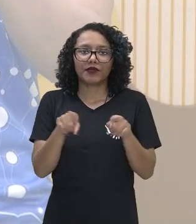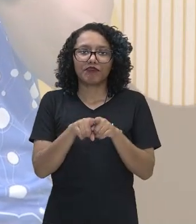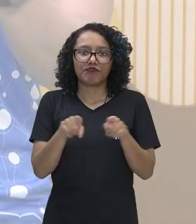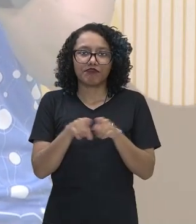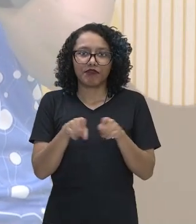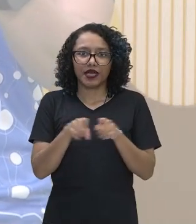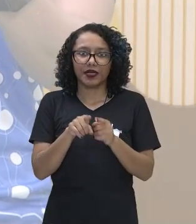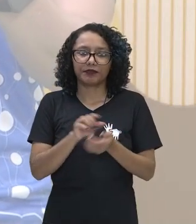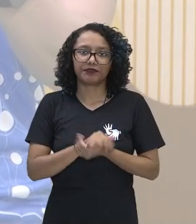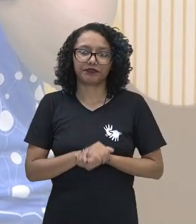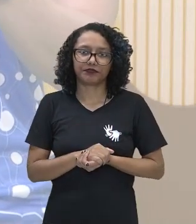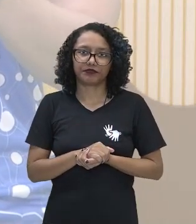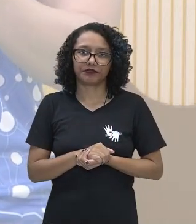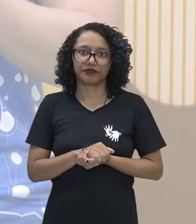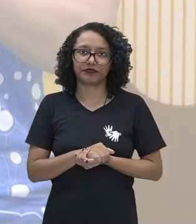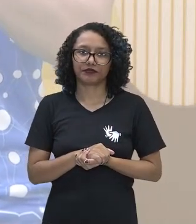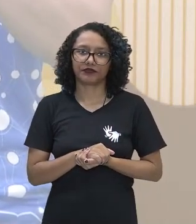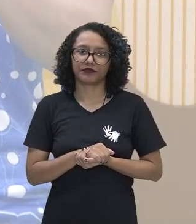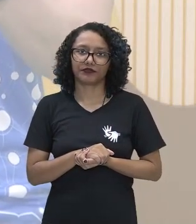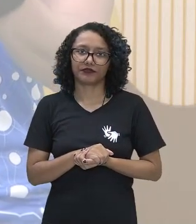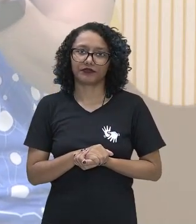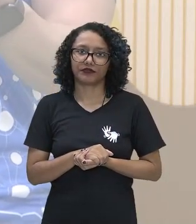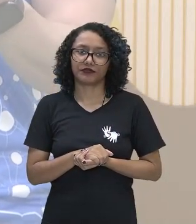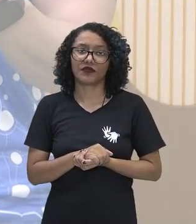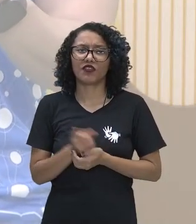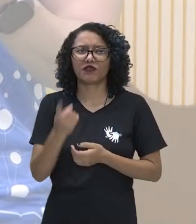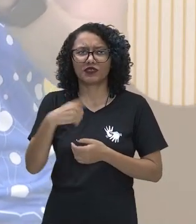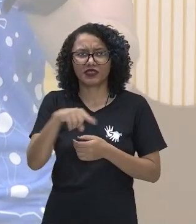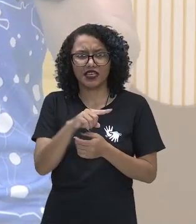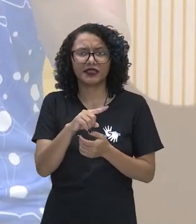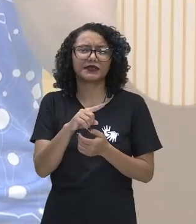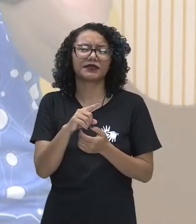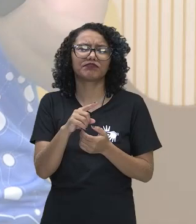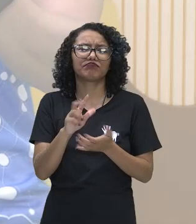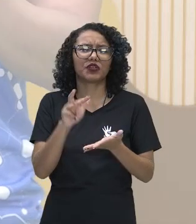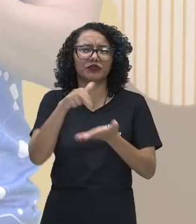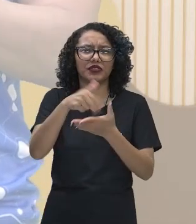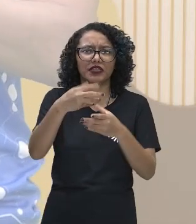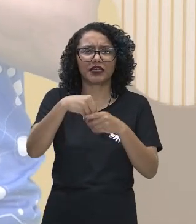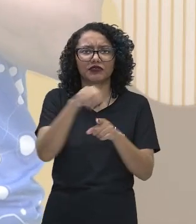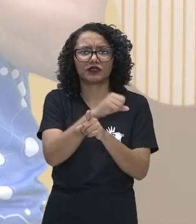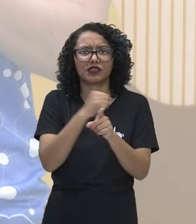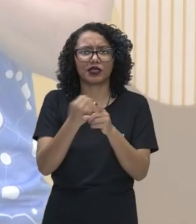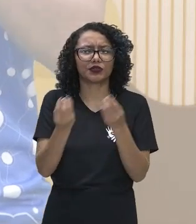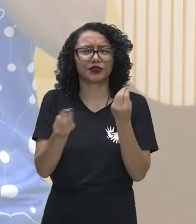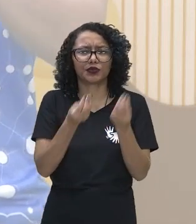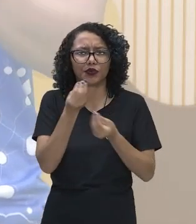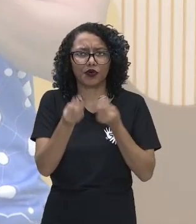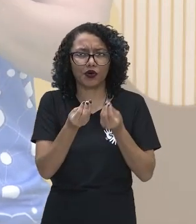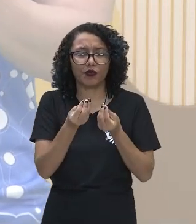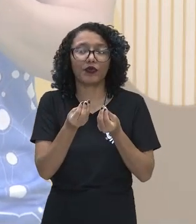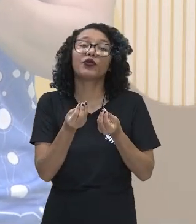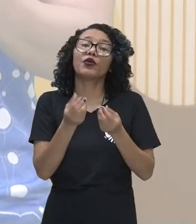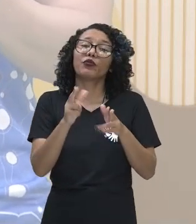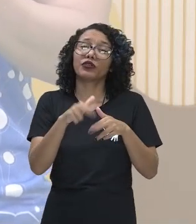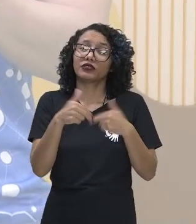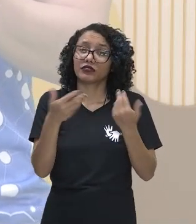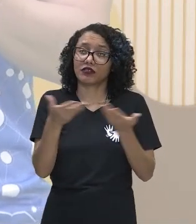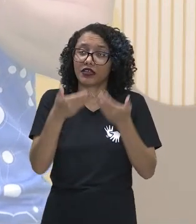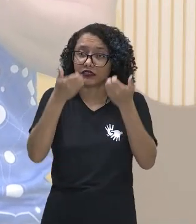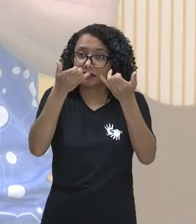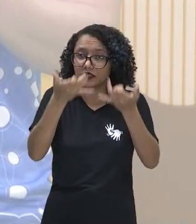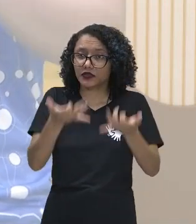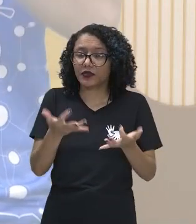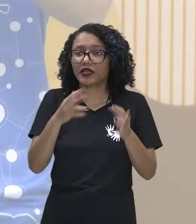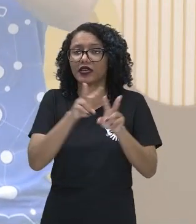como vocês podem ser protagonistas dentro da sociedade. Então, a partir desse momento, a gente vai comentar um pouco